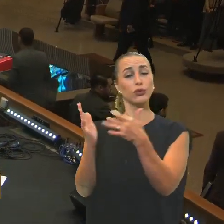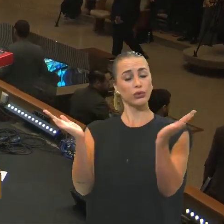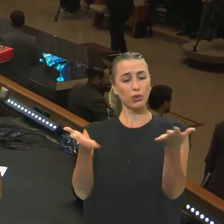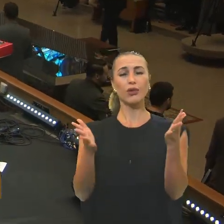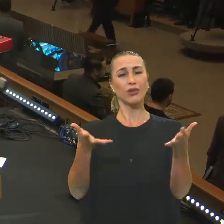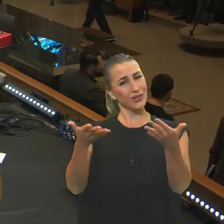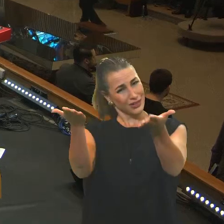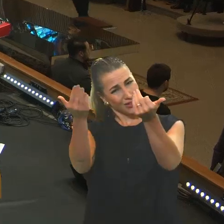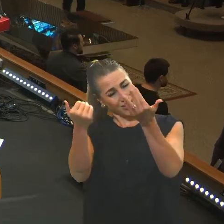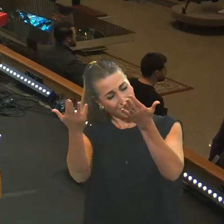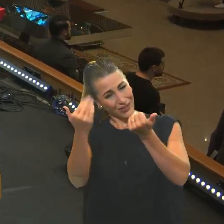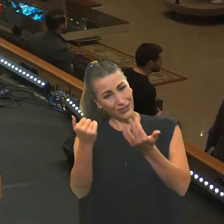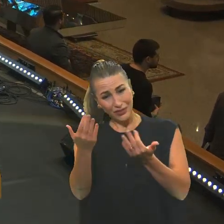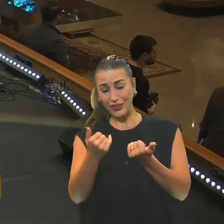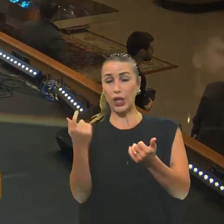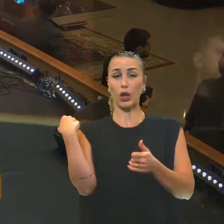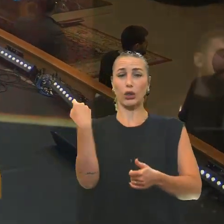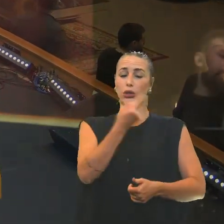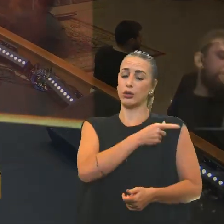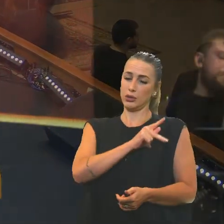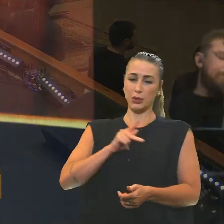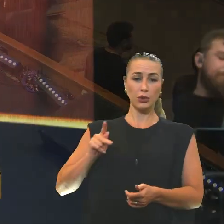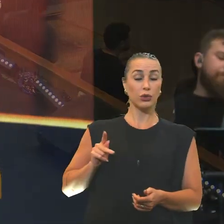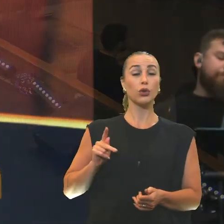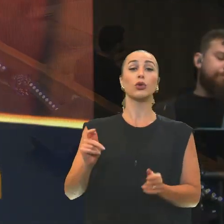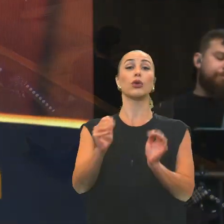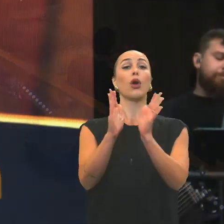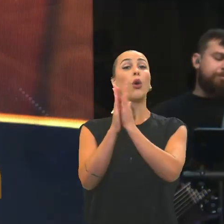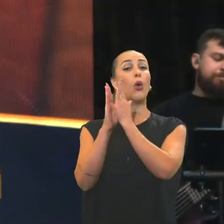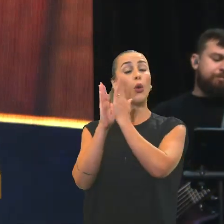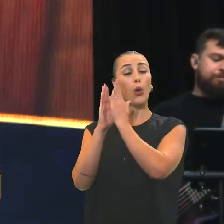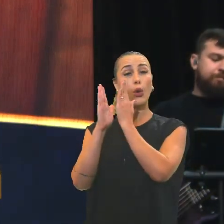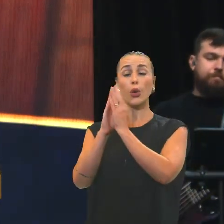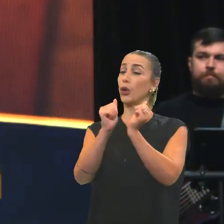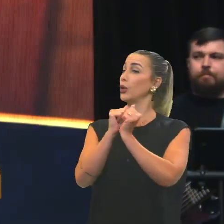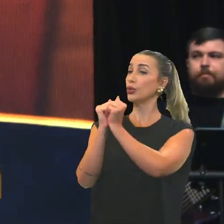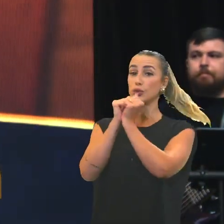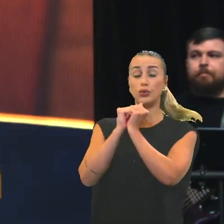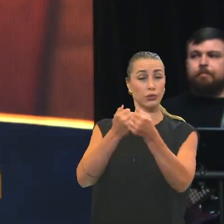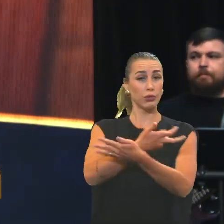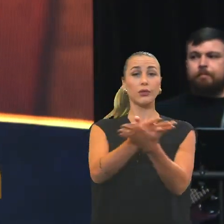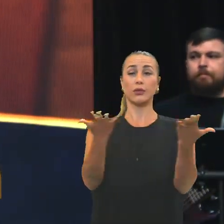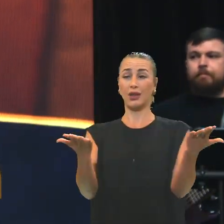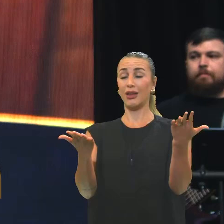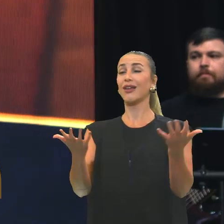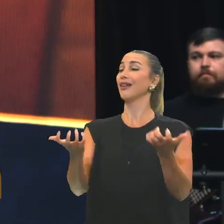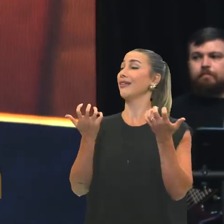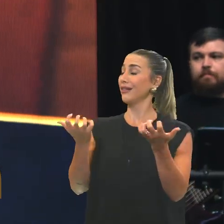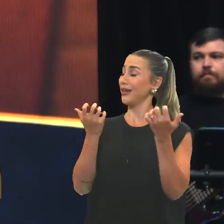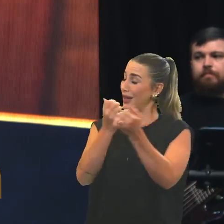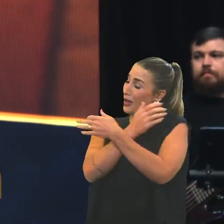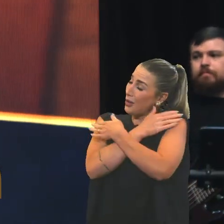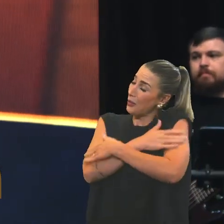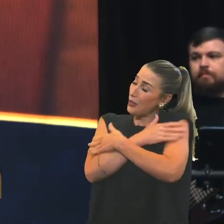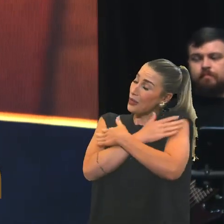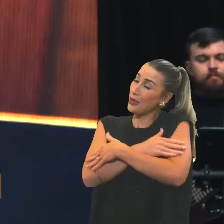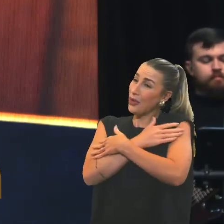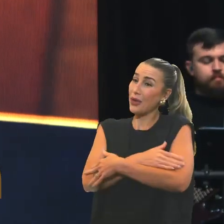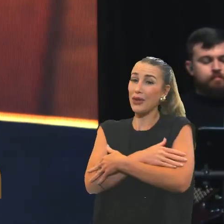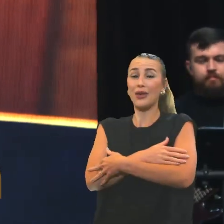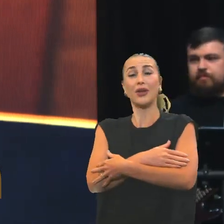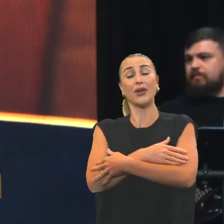cá, porque nós vamos orar com você, tá? Nós queremos te dar um abraço, queremos ouvir você, queremos orar por